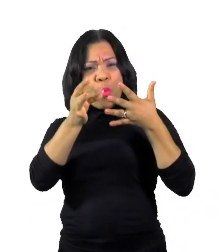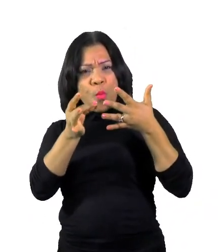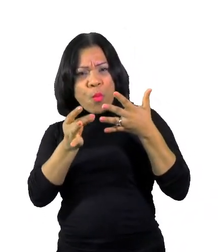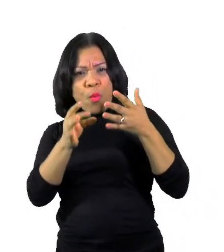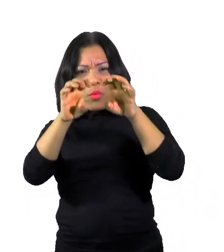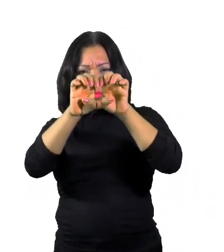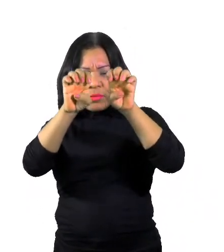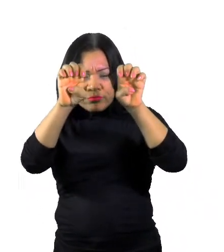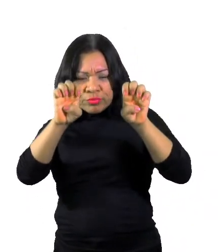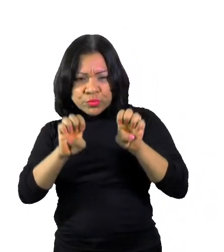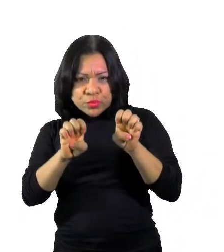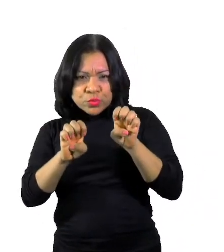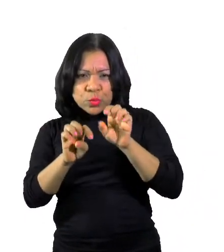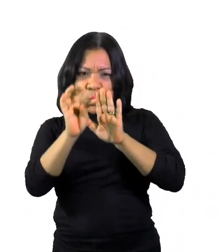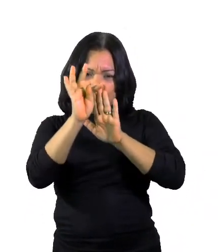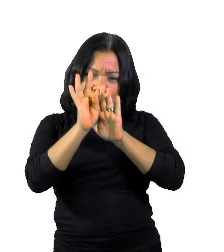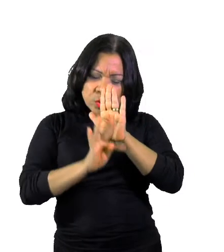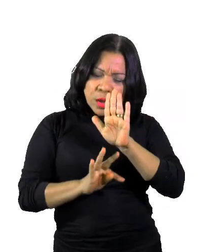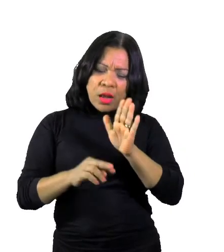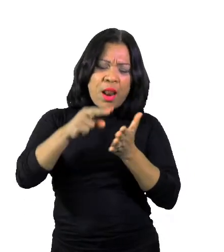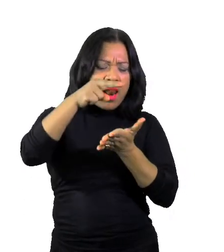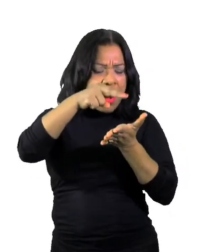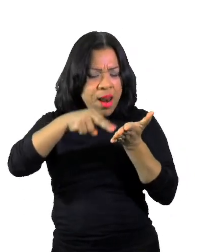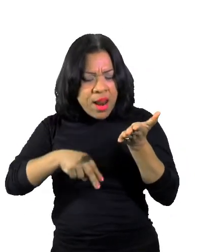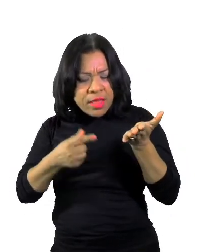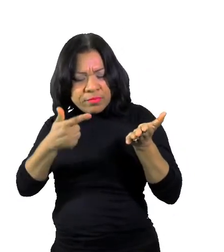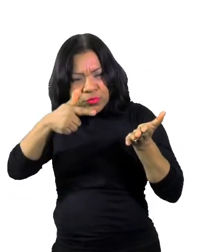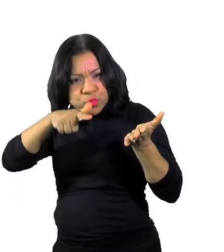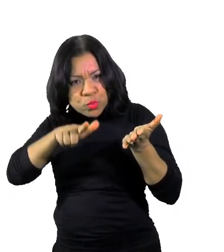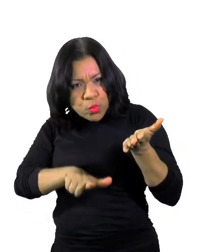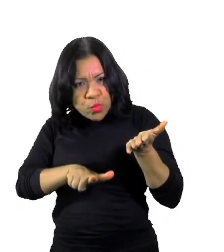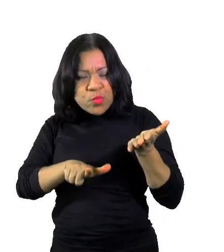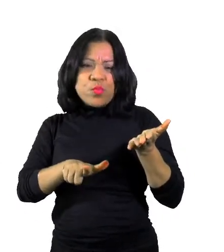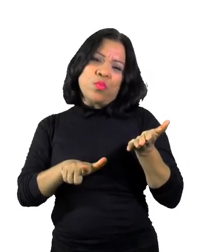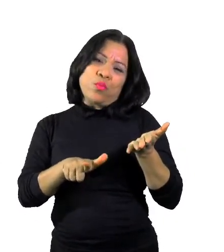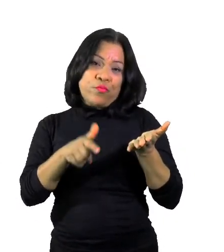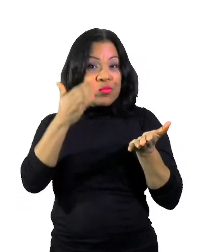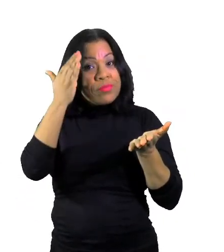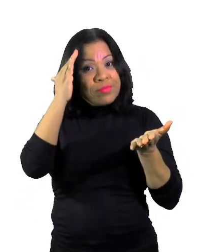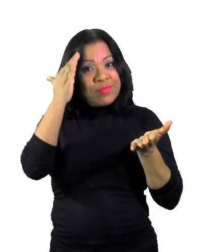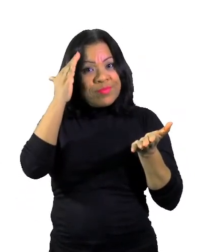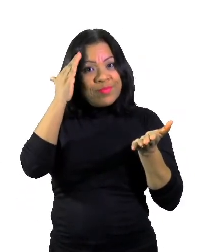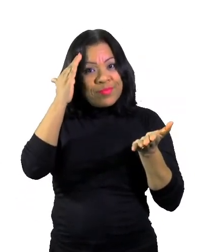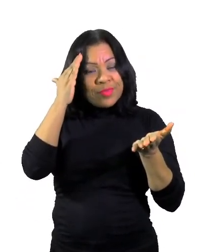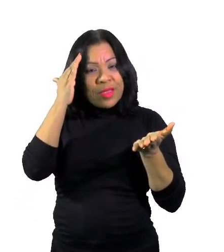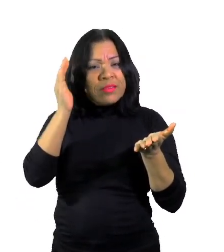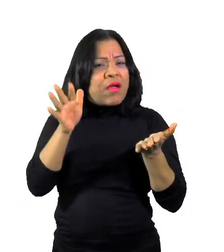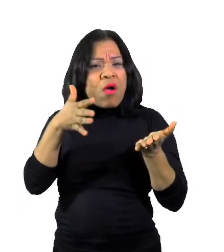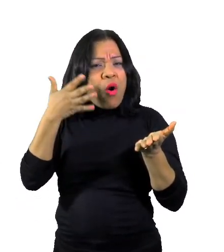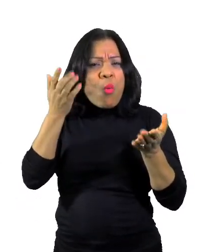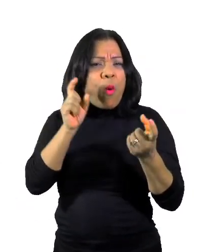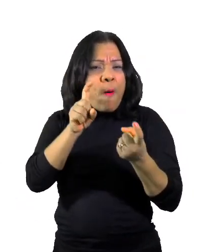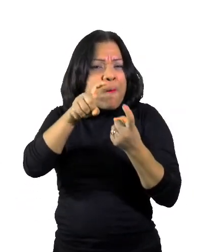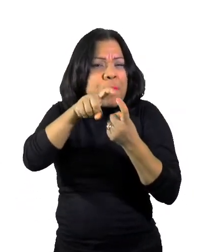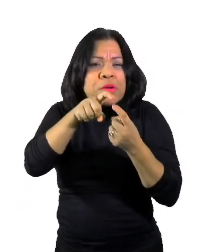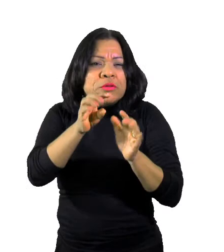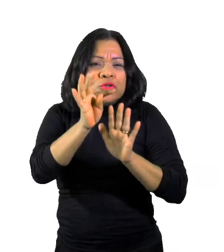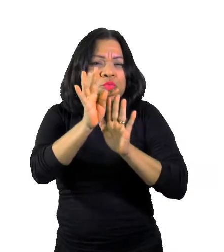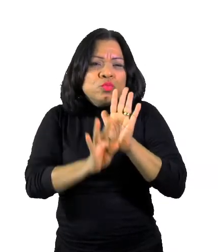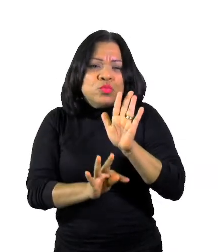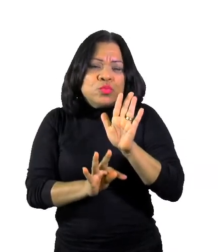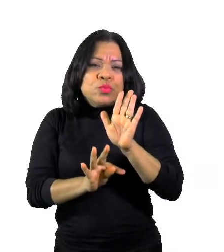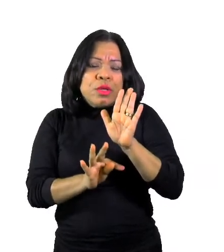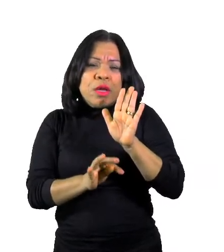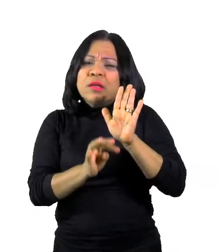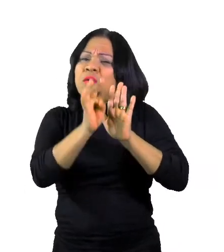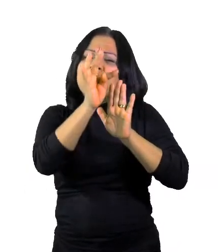leia ele, se for preciso, mais de uma vez e entenda qual foi a finalidade desse texto. Para que esse